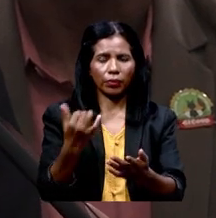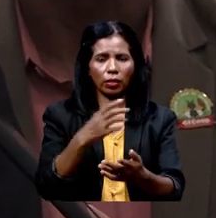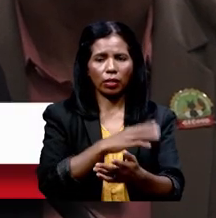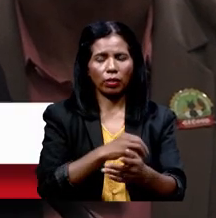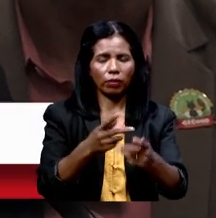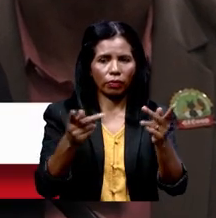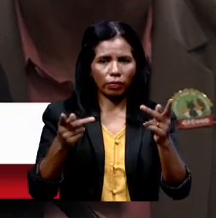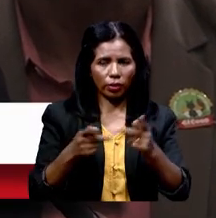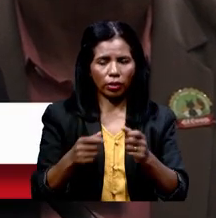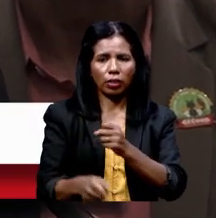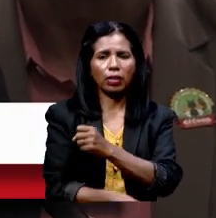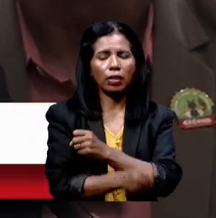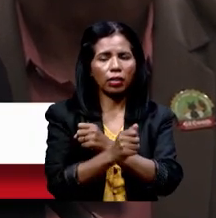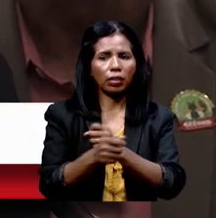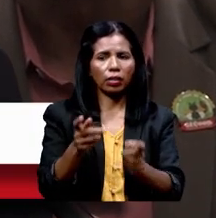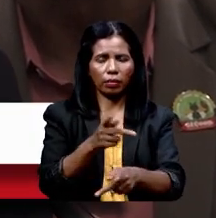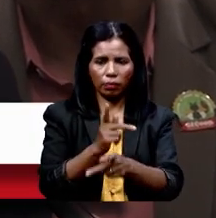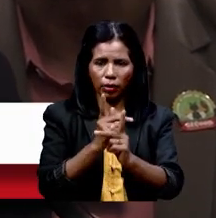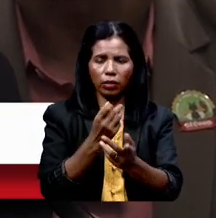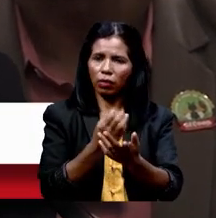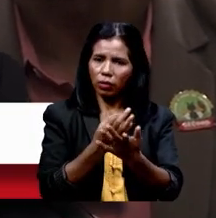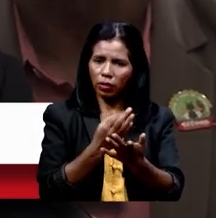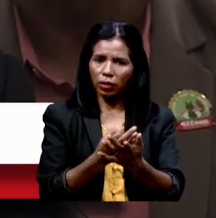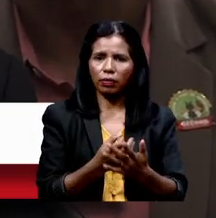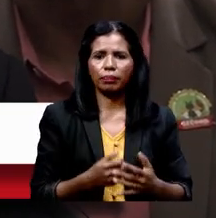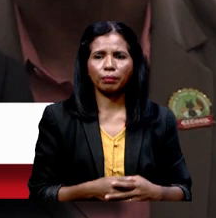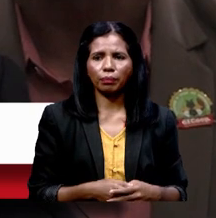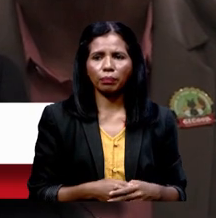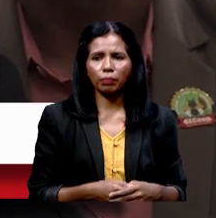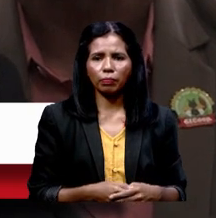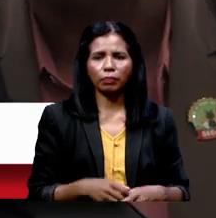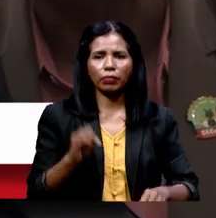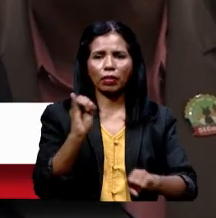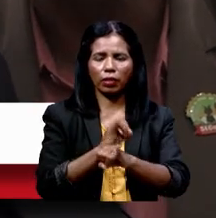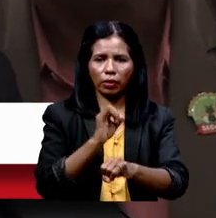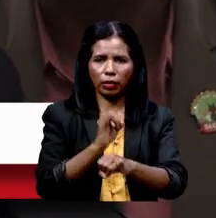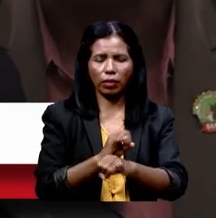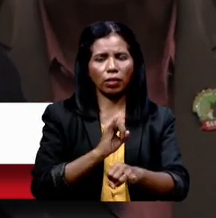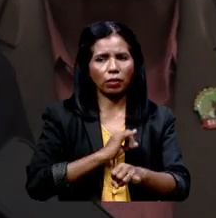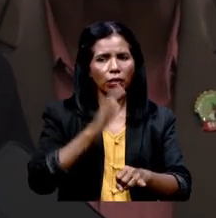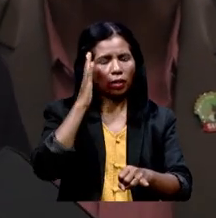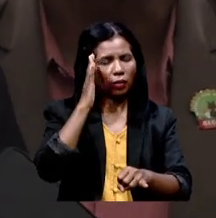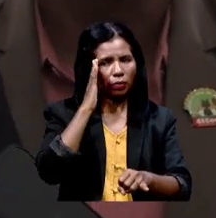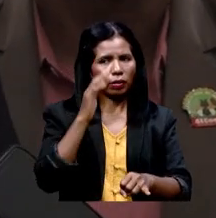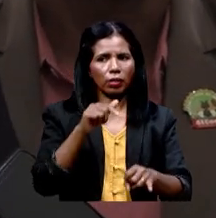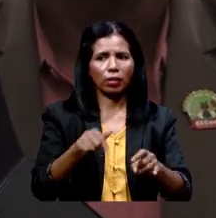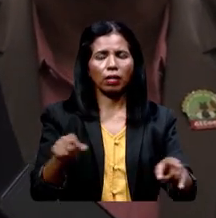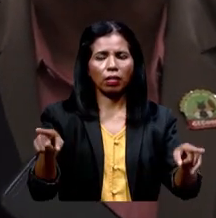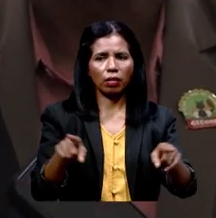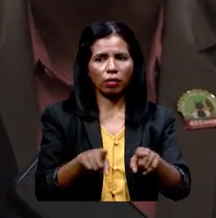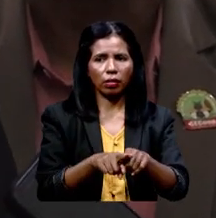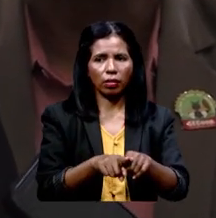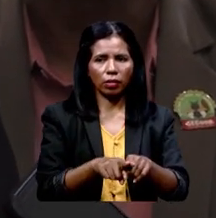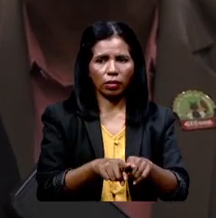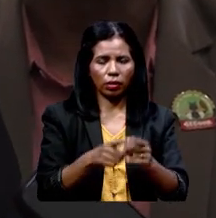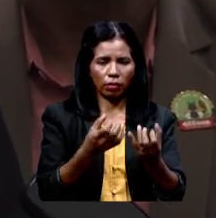turismo, ia pesca, ia crédito, ia indústria. Ahone ida nema ka anesa na